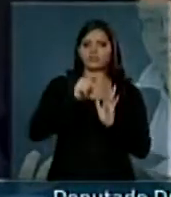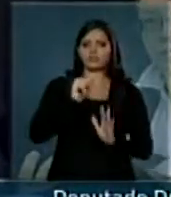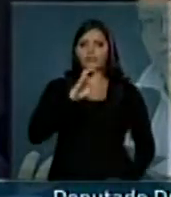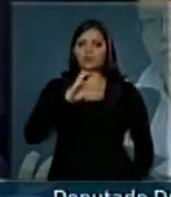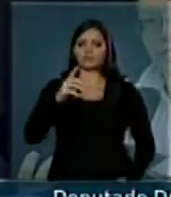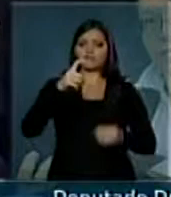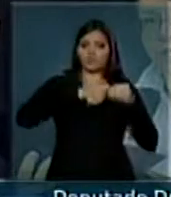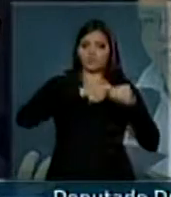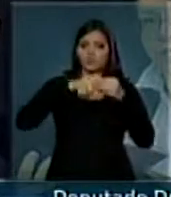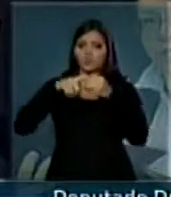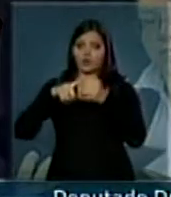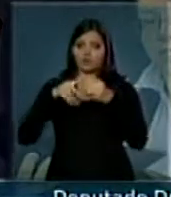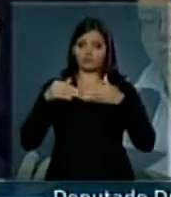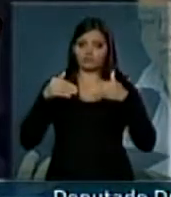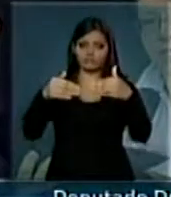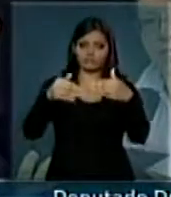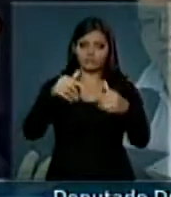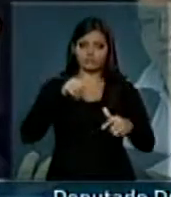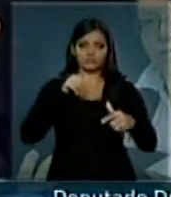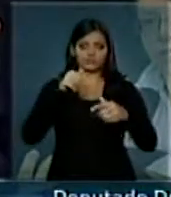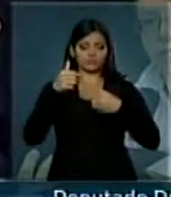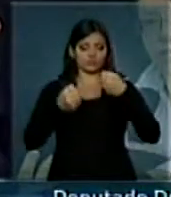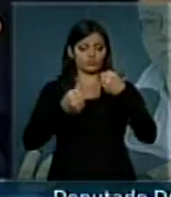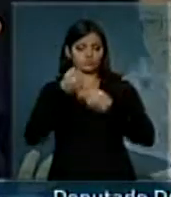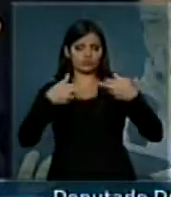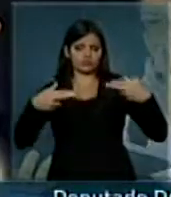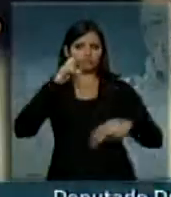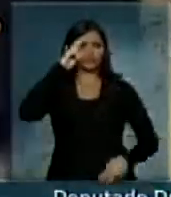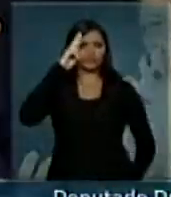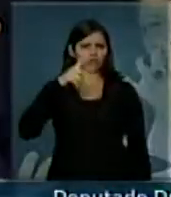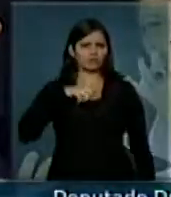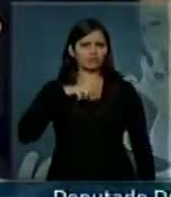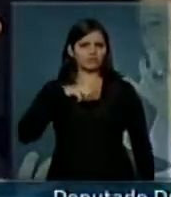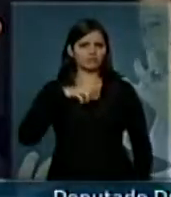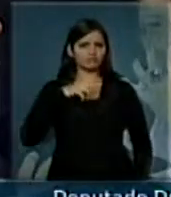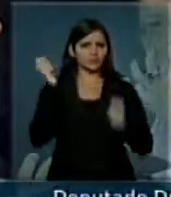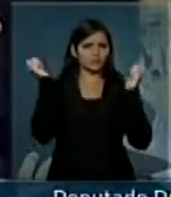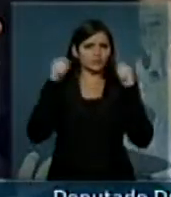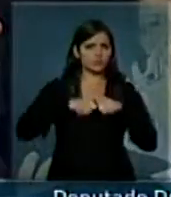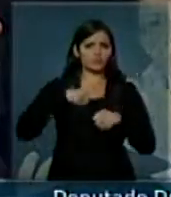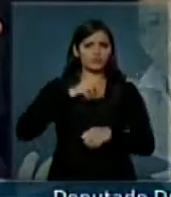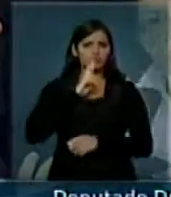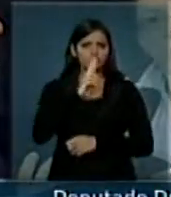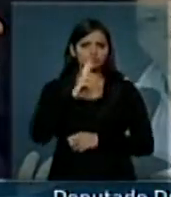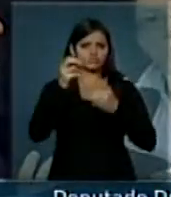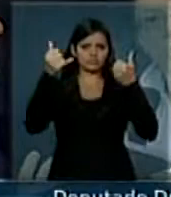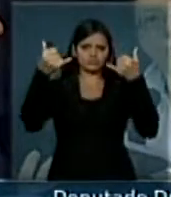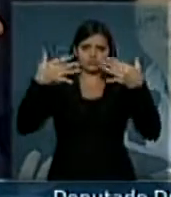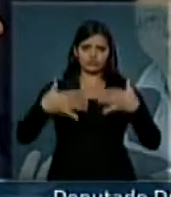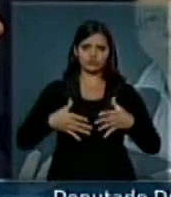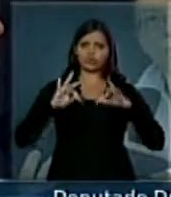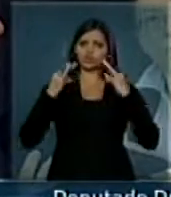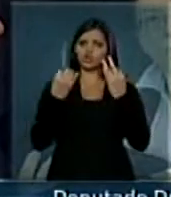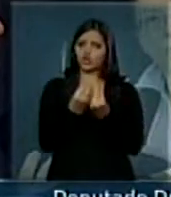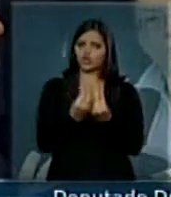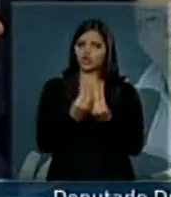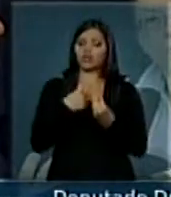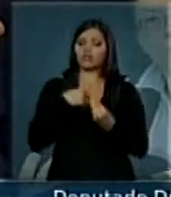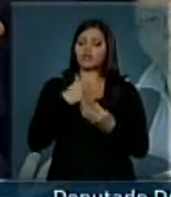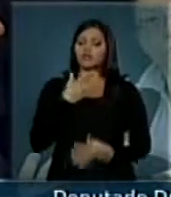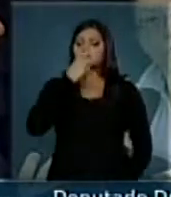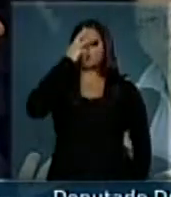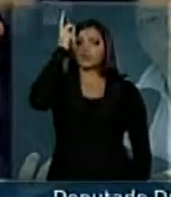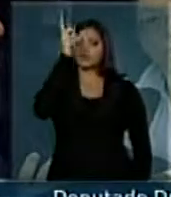vinculados ao Ministério dos Transportes. E se o senhor tem condição de informar que atitudes as autoridades do Ministério